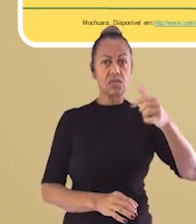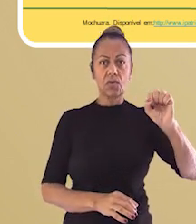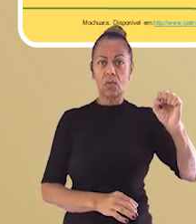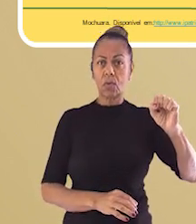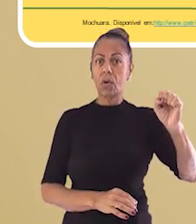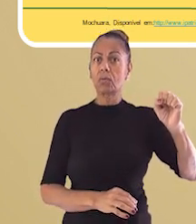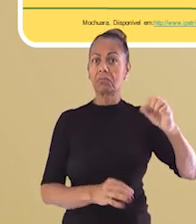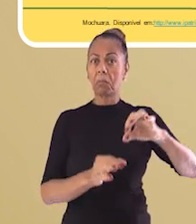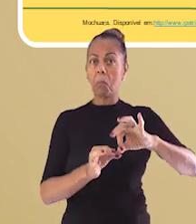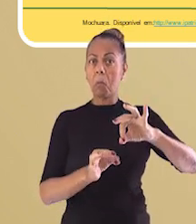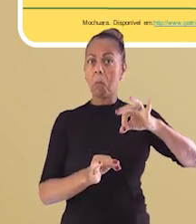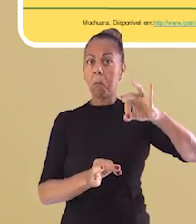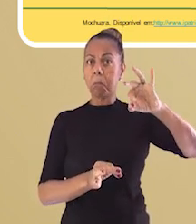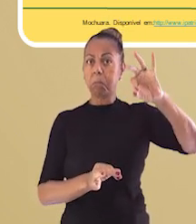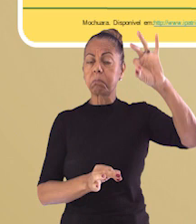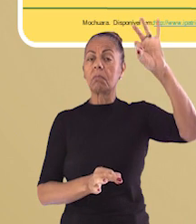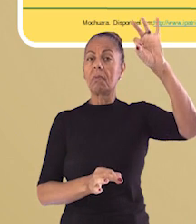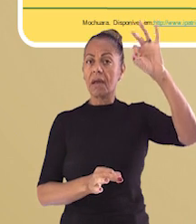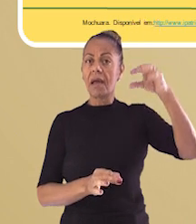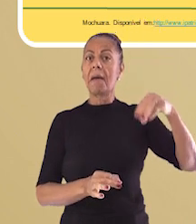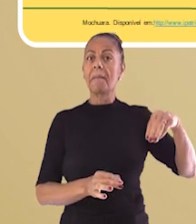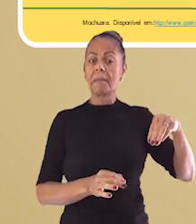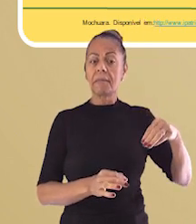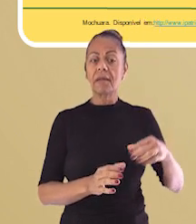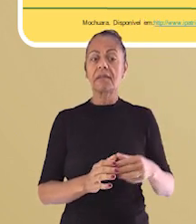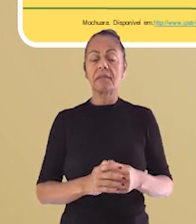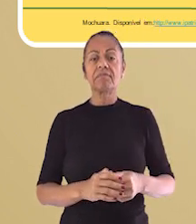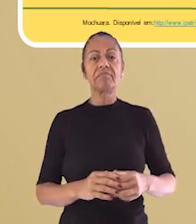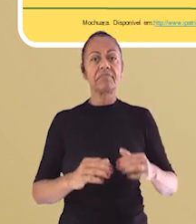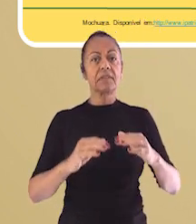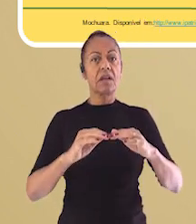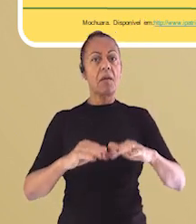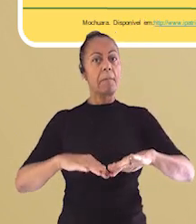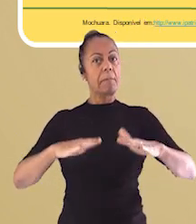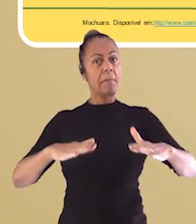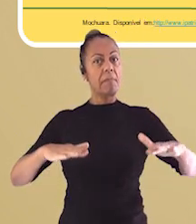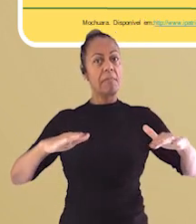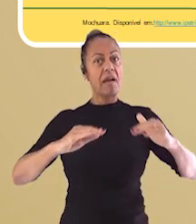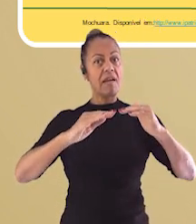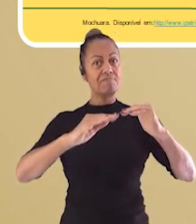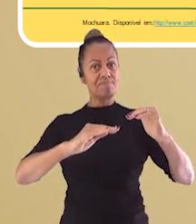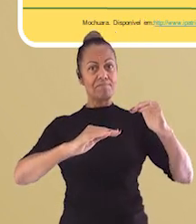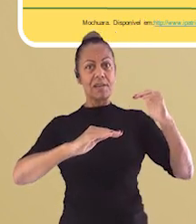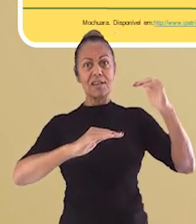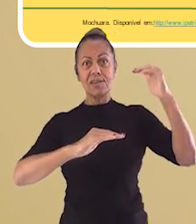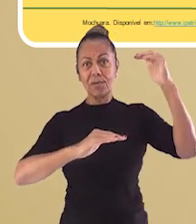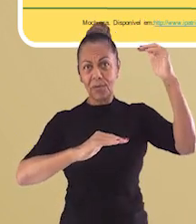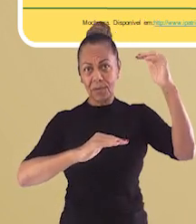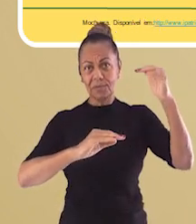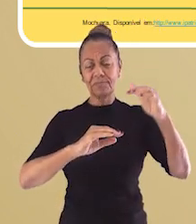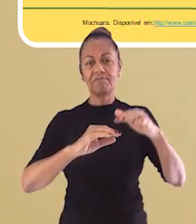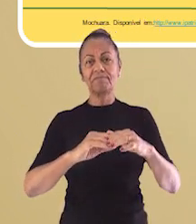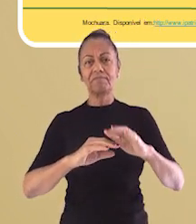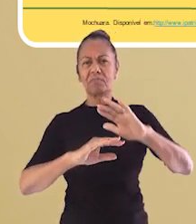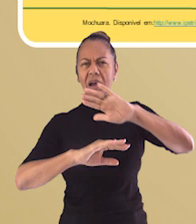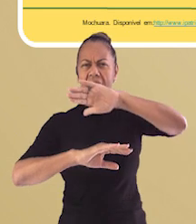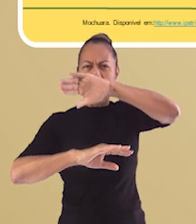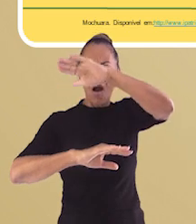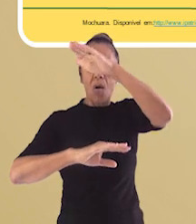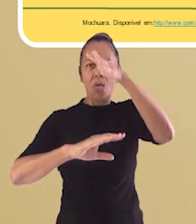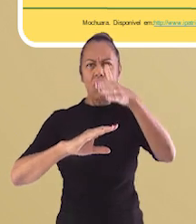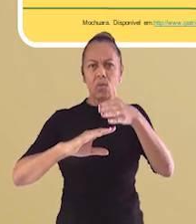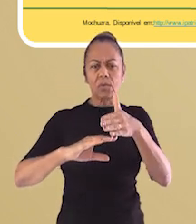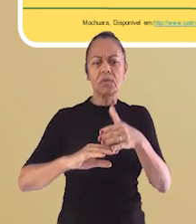metros. Montanhas são elevações do terreno com altura superior a 300 metros. E nós